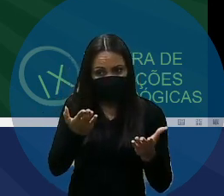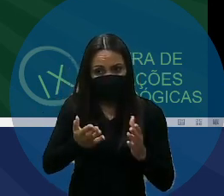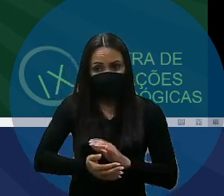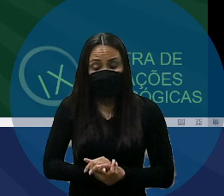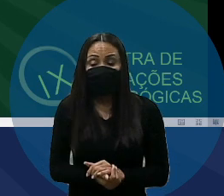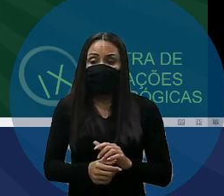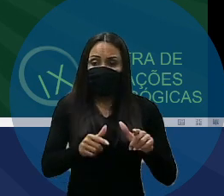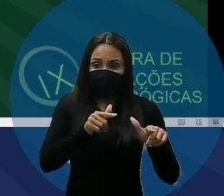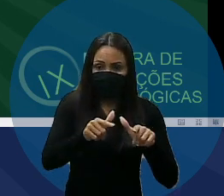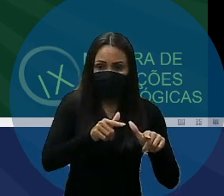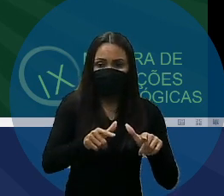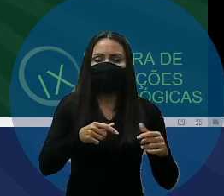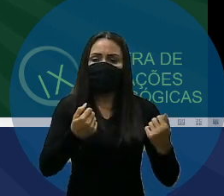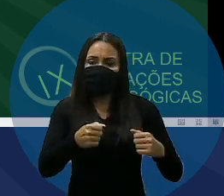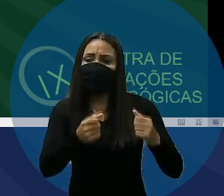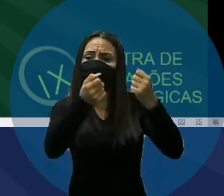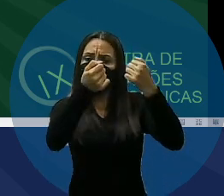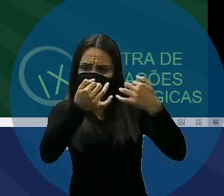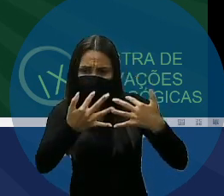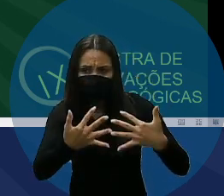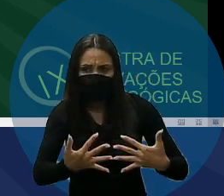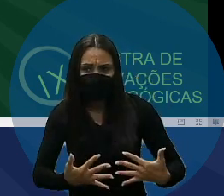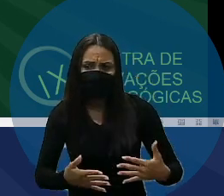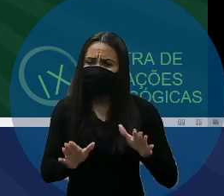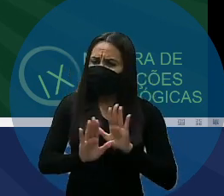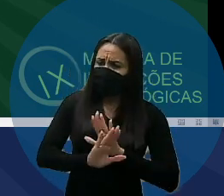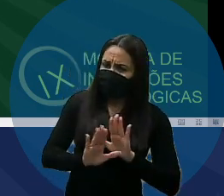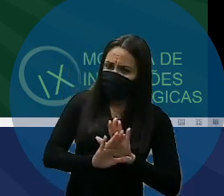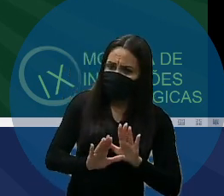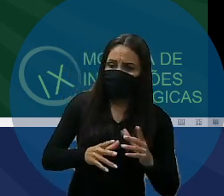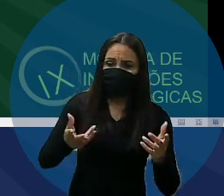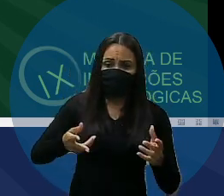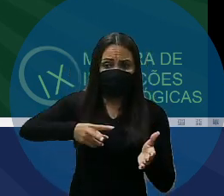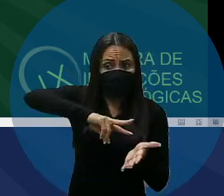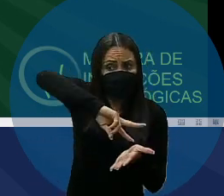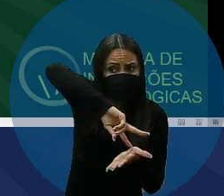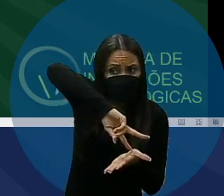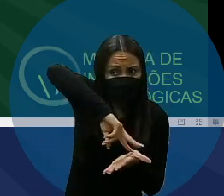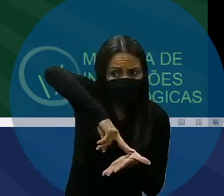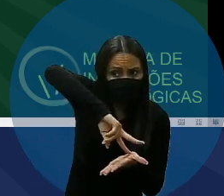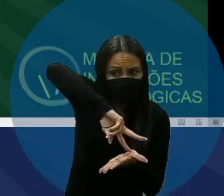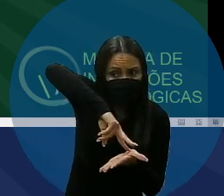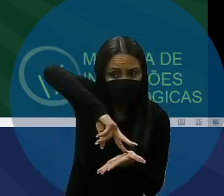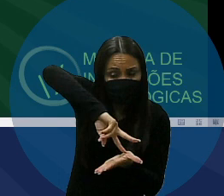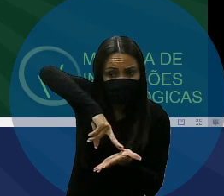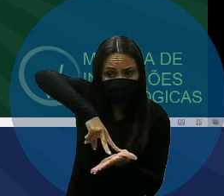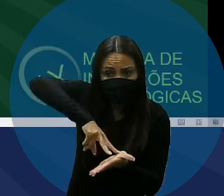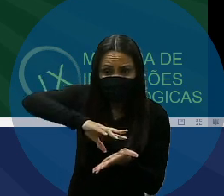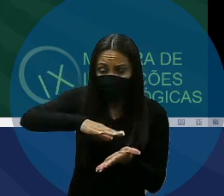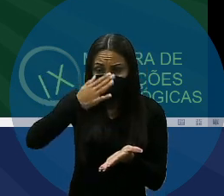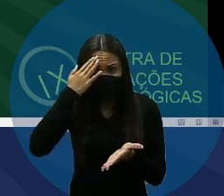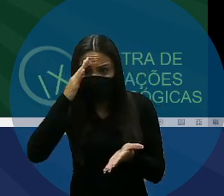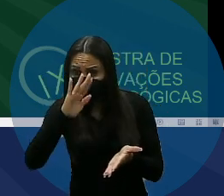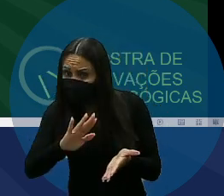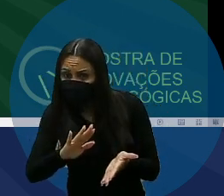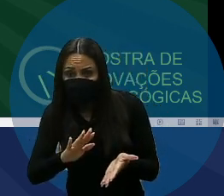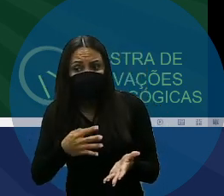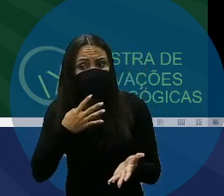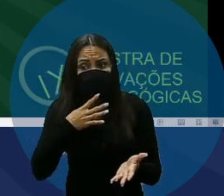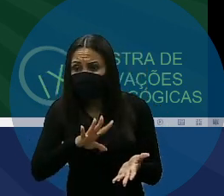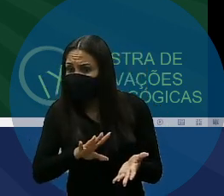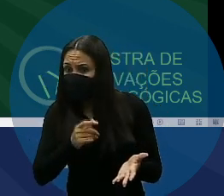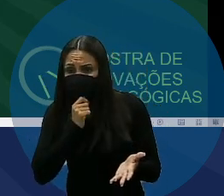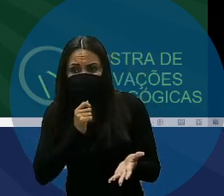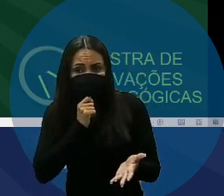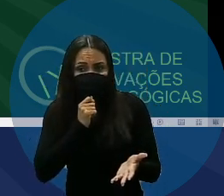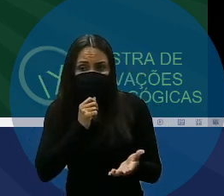gente teve que explicar que não, a gente tinha que fazer com compasso e tal. Então, não sabiam nem o que era um transferidor, eles não sabiam como